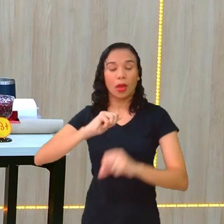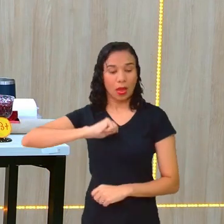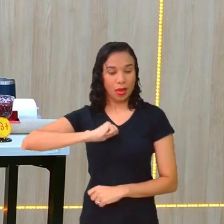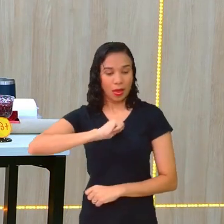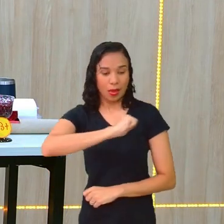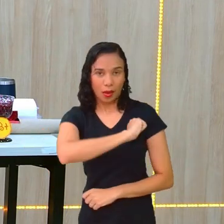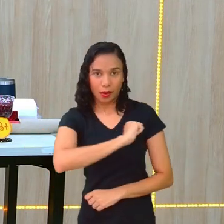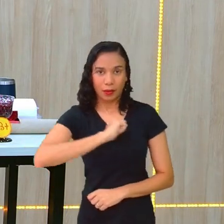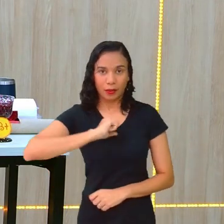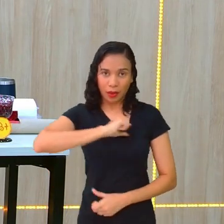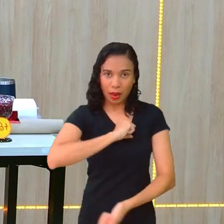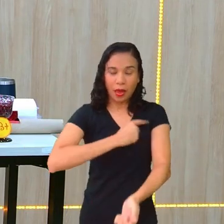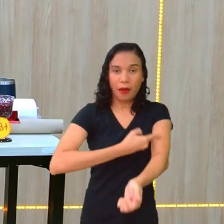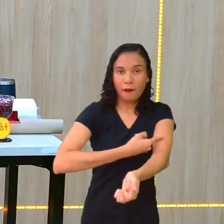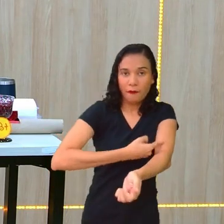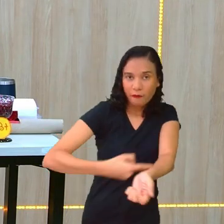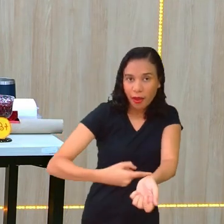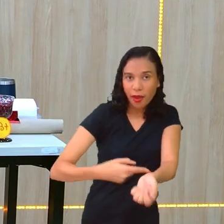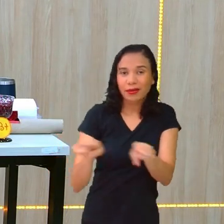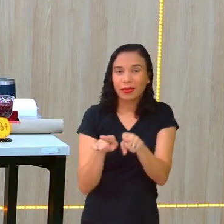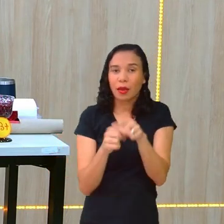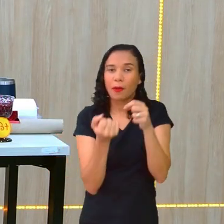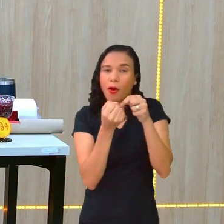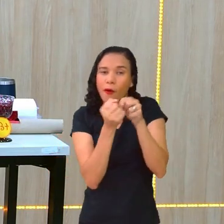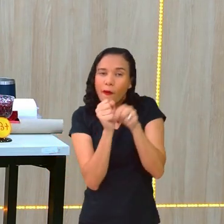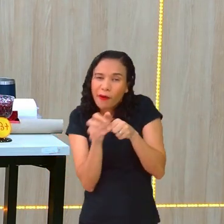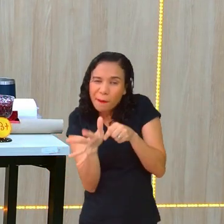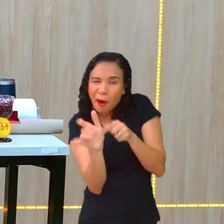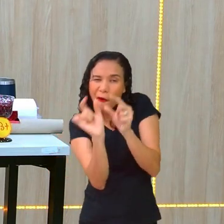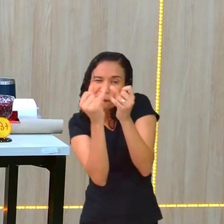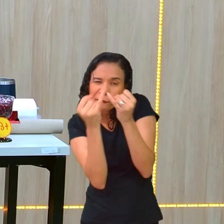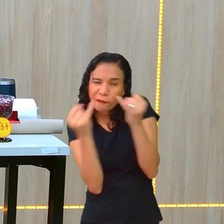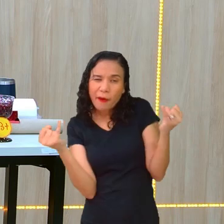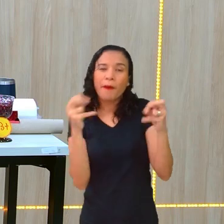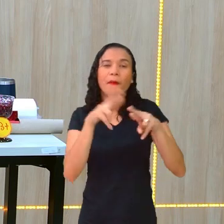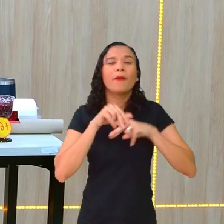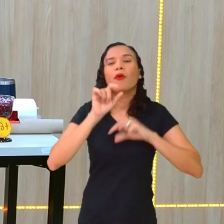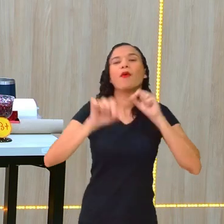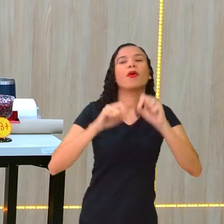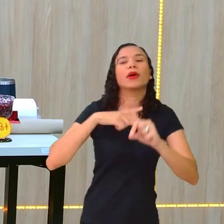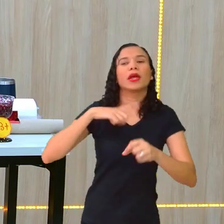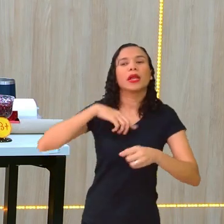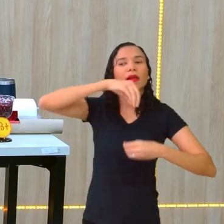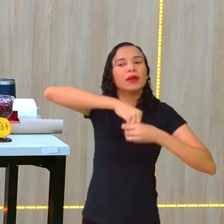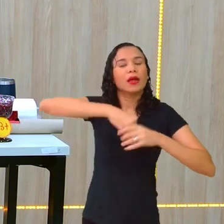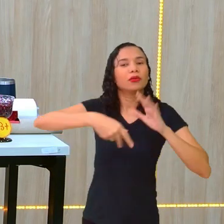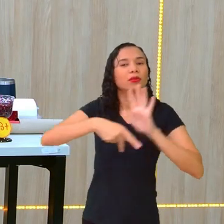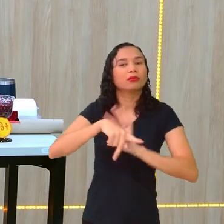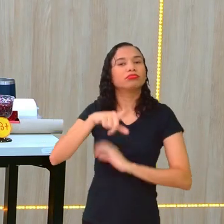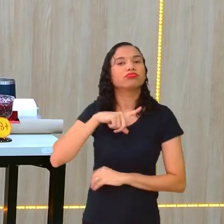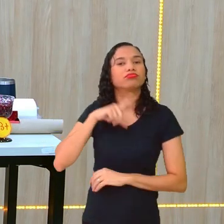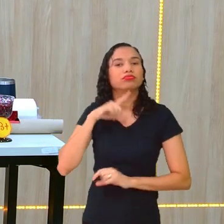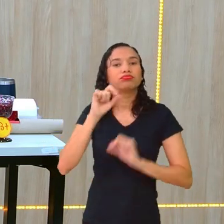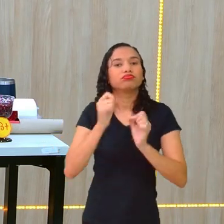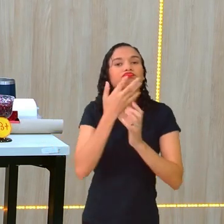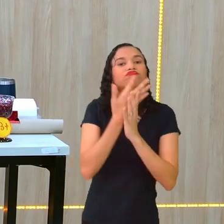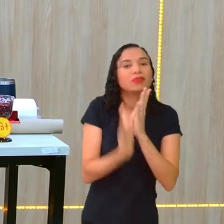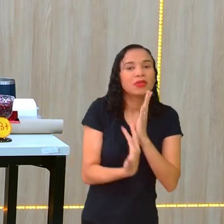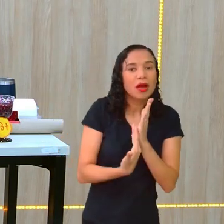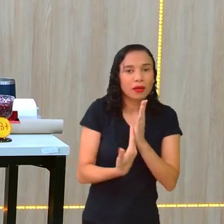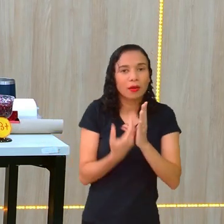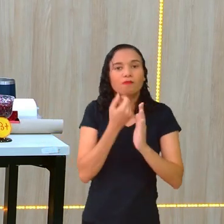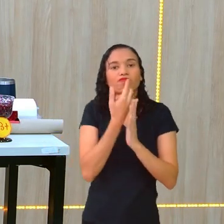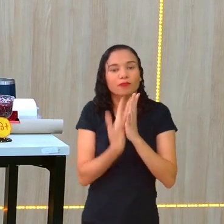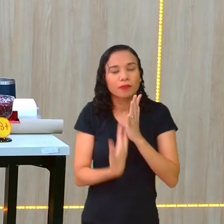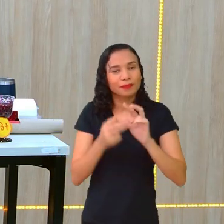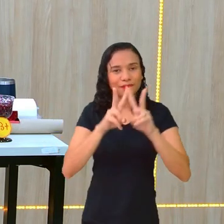Das artérias, das veias e dos capilares. E o que é que circula, né, dentro dessas artérias, veias e capilares? O sangue, que é